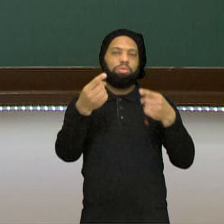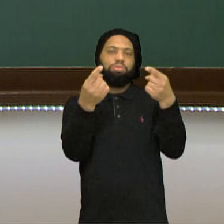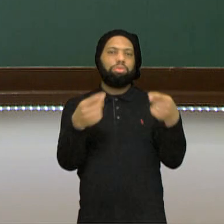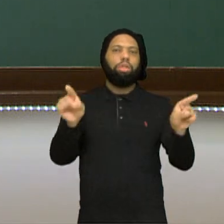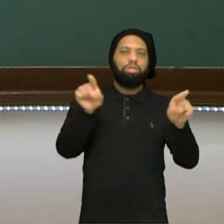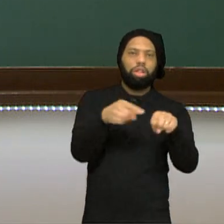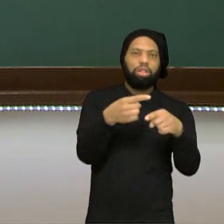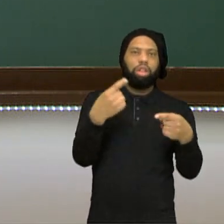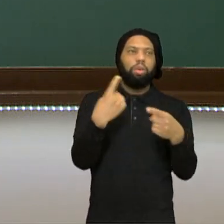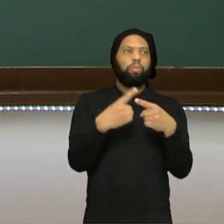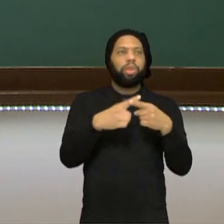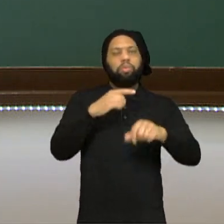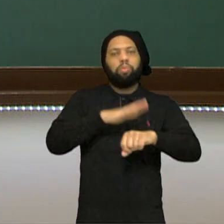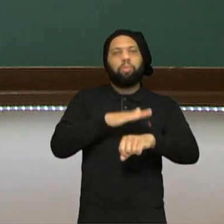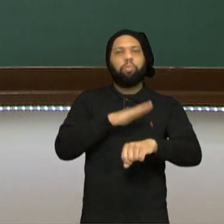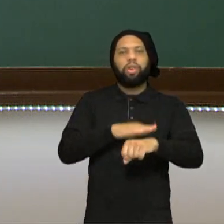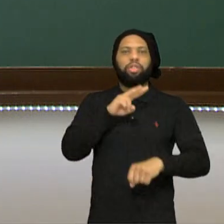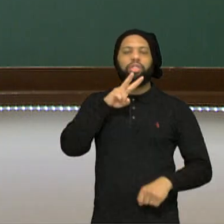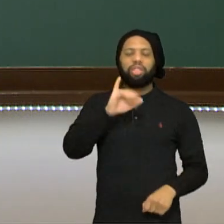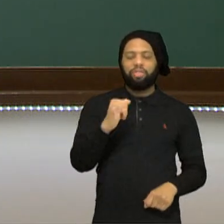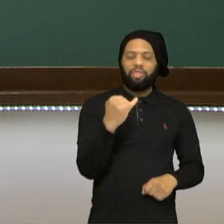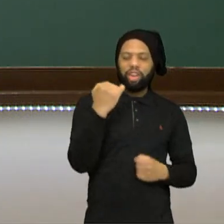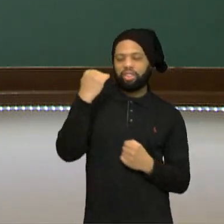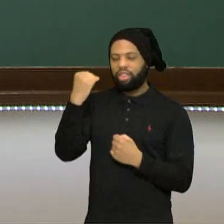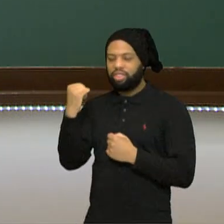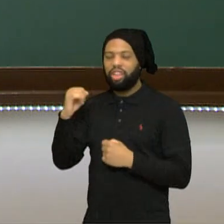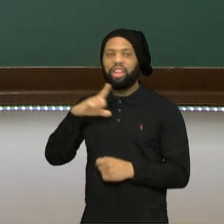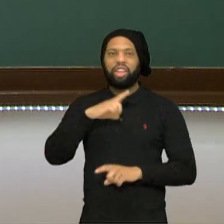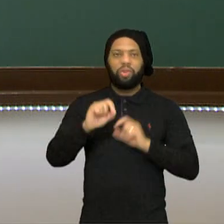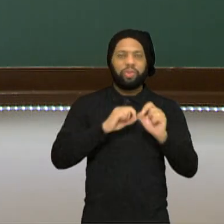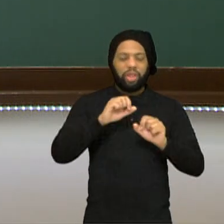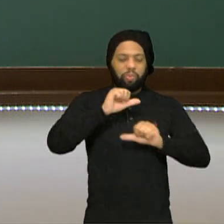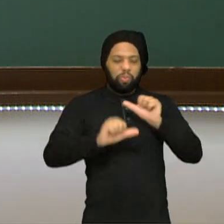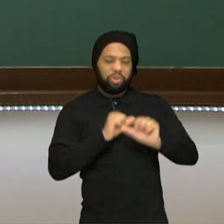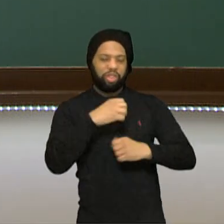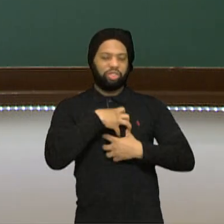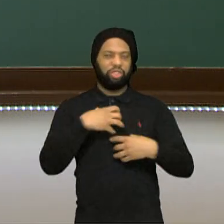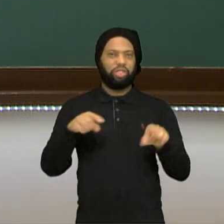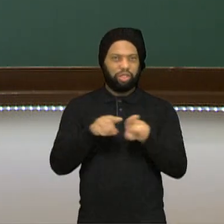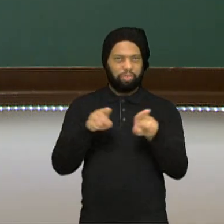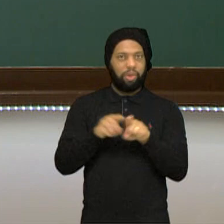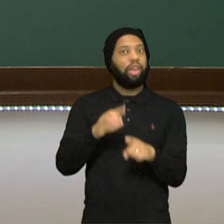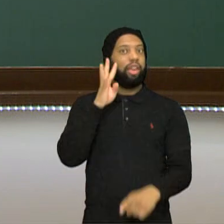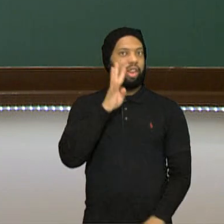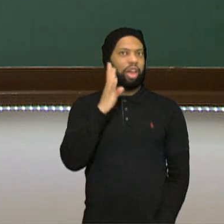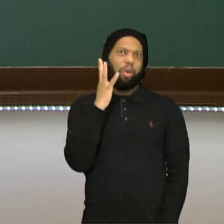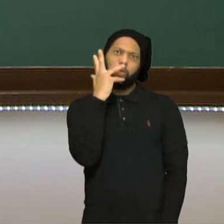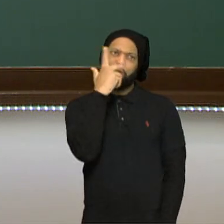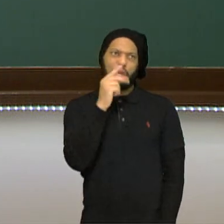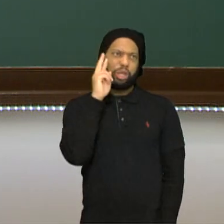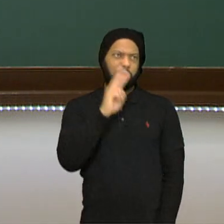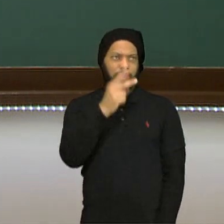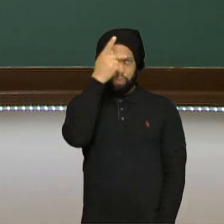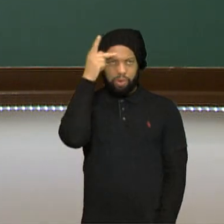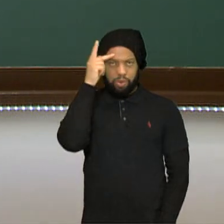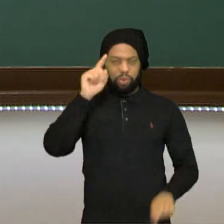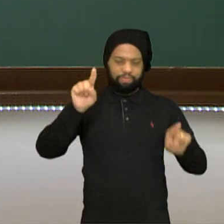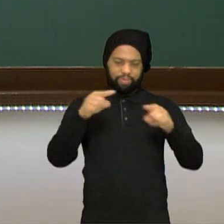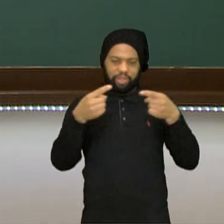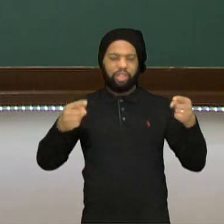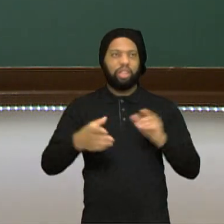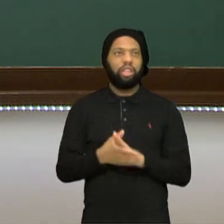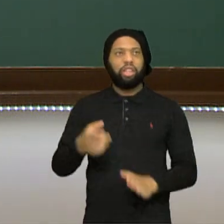ali, dançando, que eles se desafiem a mudar ali os passos, né? Então é bem bacana, bem bonito. Então a